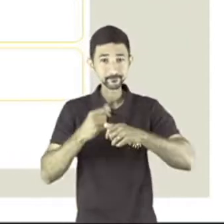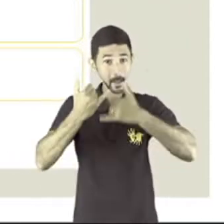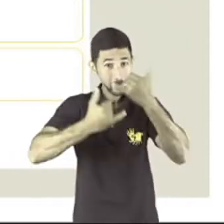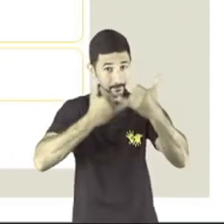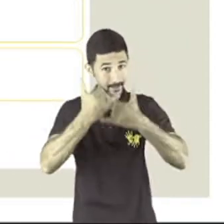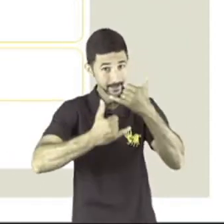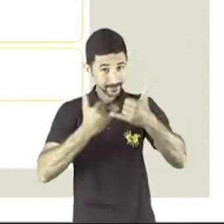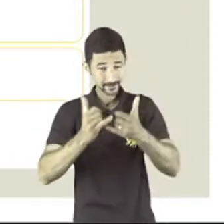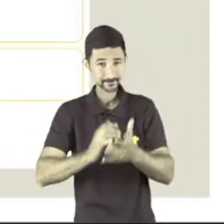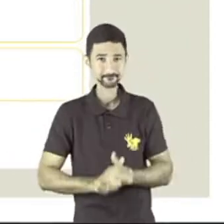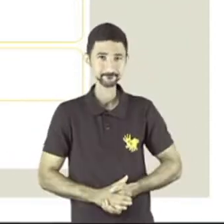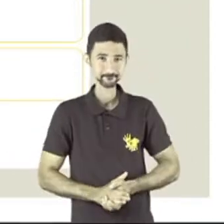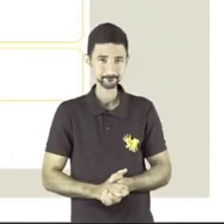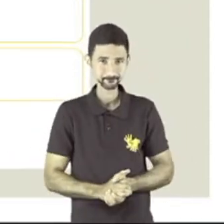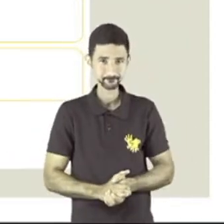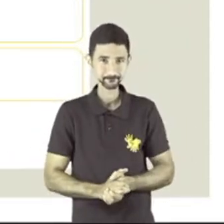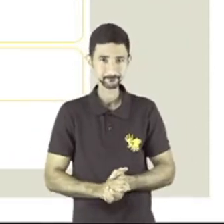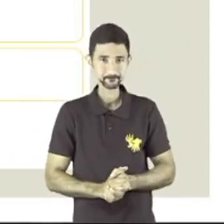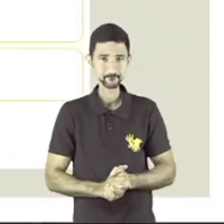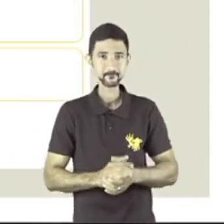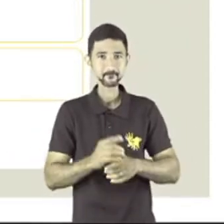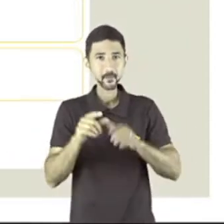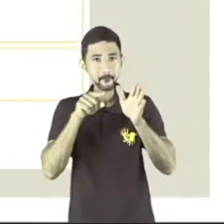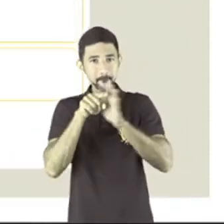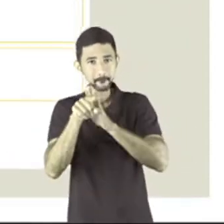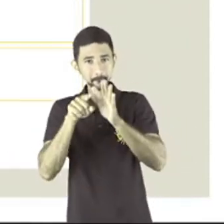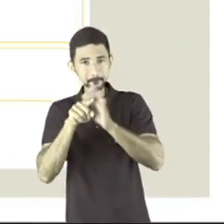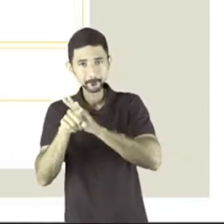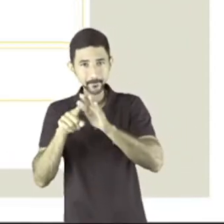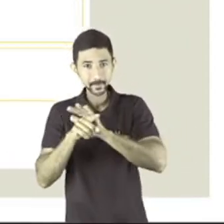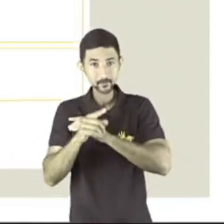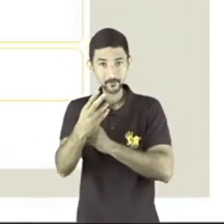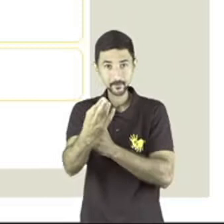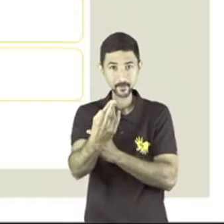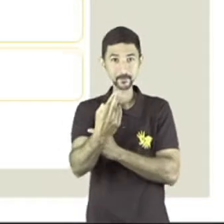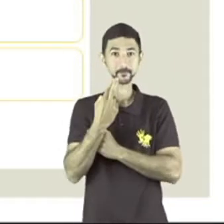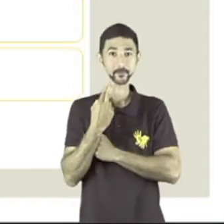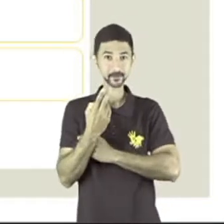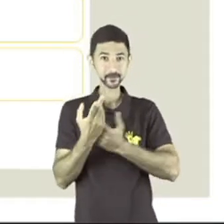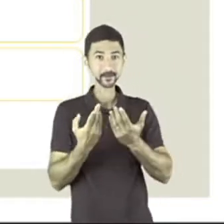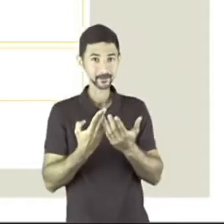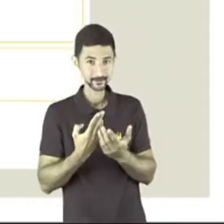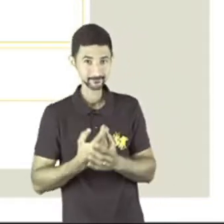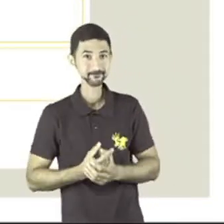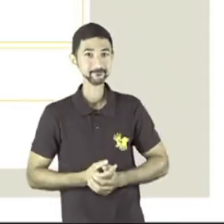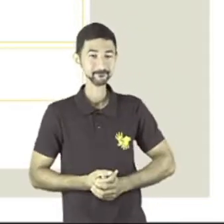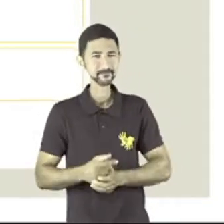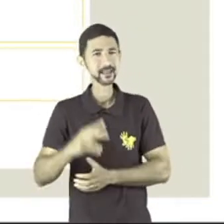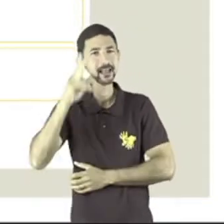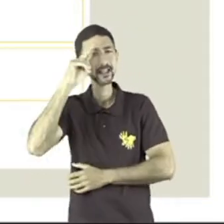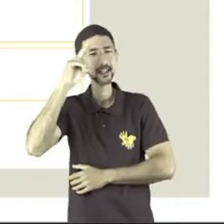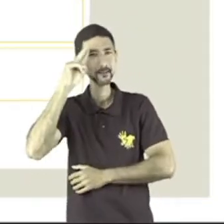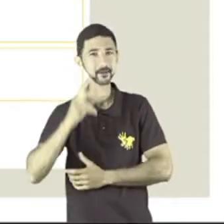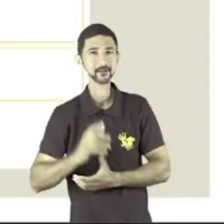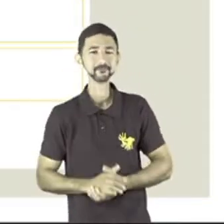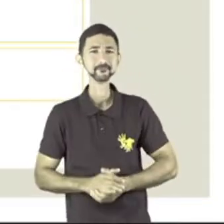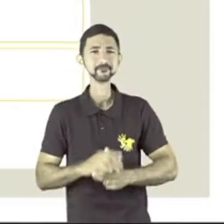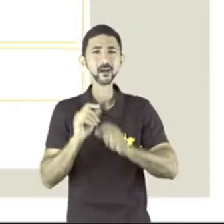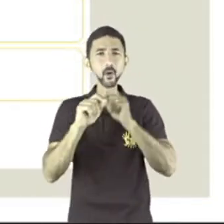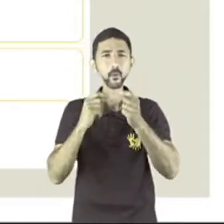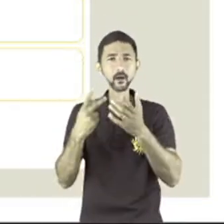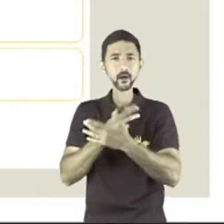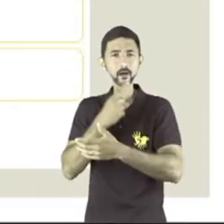quero fazer com vocês, crianças. Eu vou fazer algumas perguntas e vocês vão adivinhar, lembrar o que